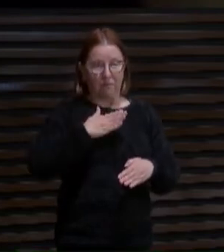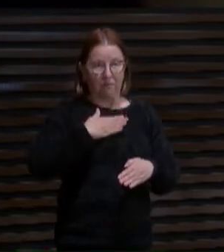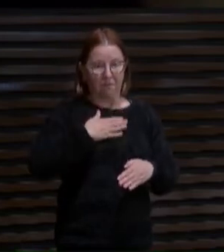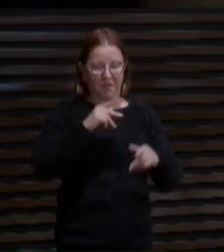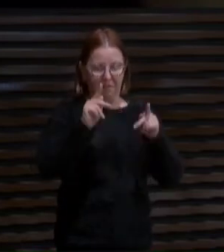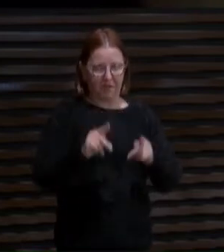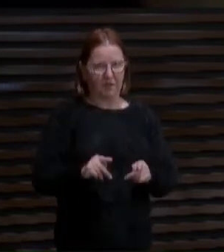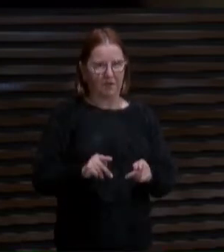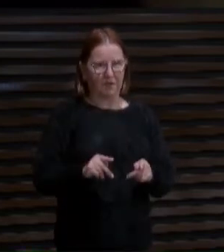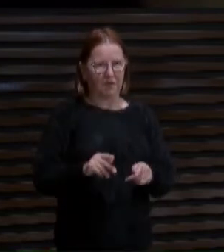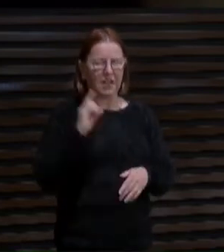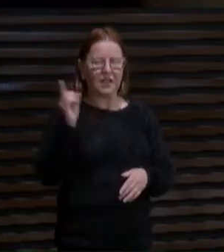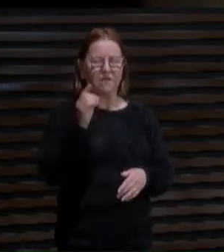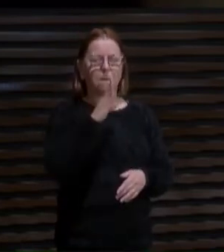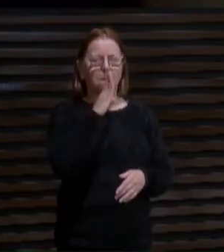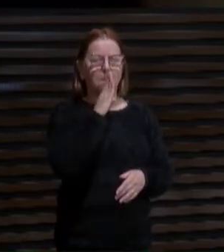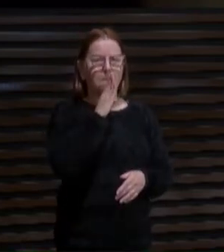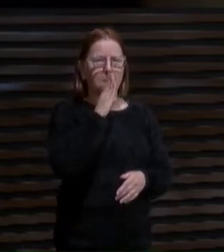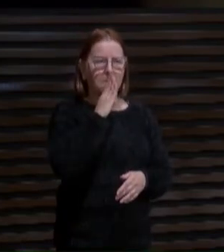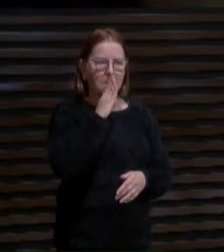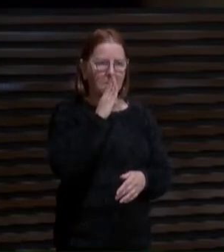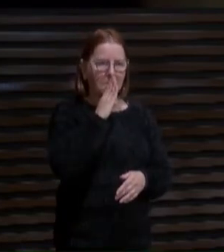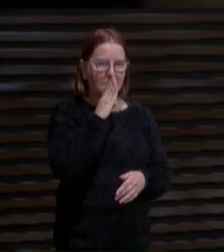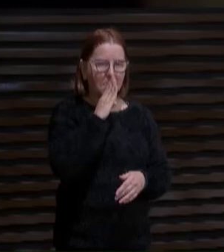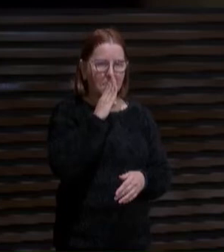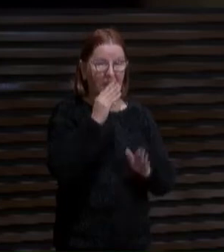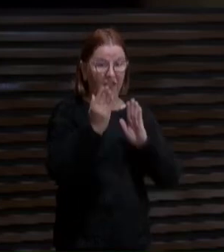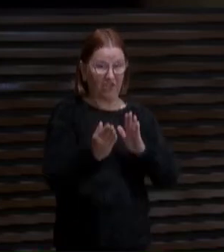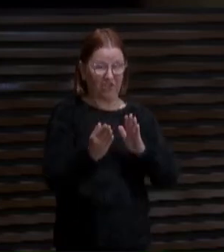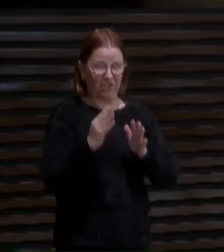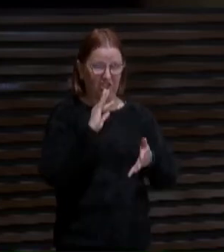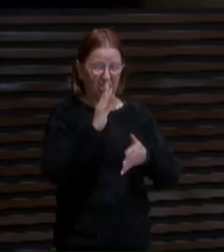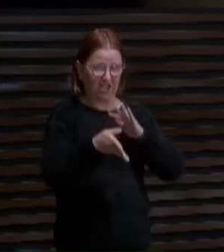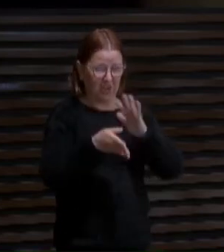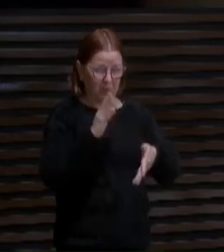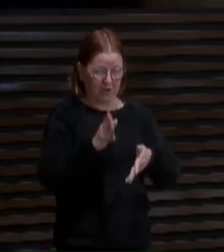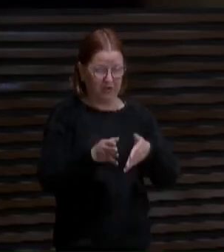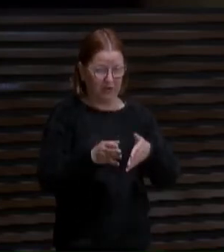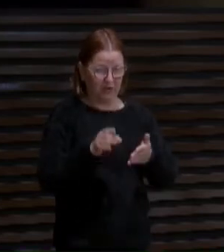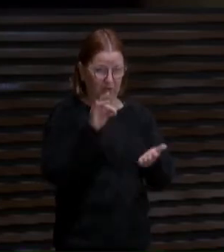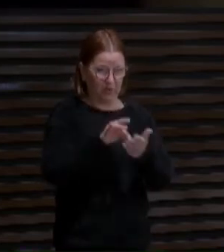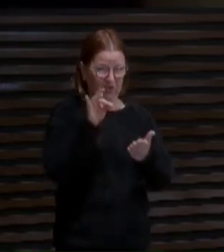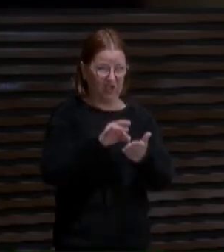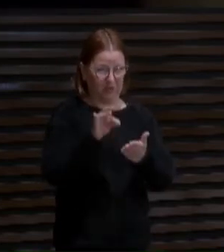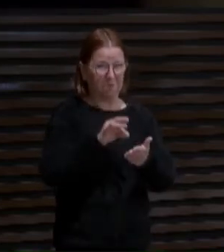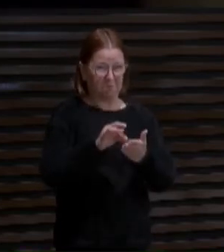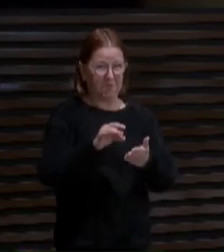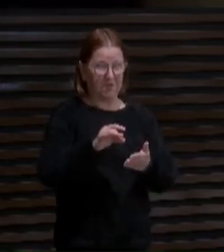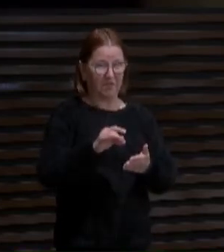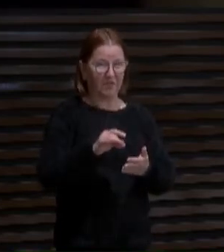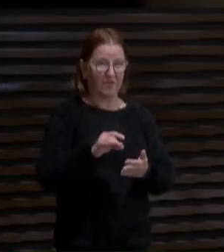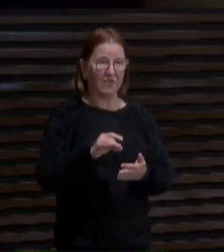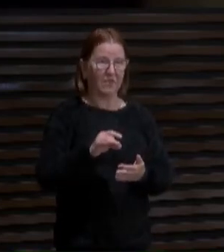das acusações proferida pelos Inimigos meus queridos eu preciso